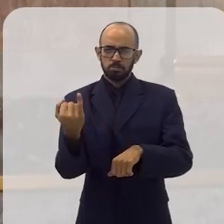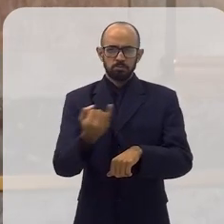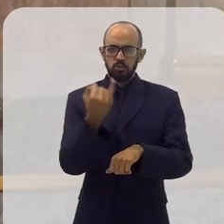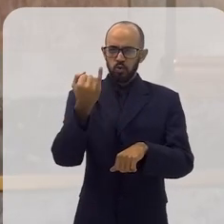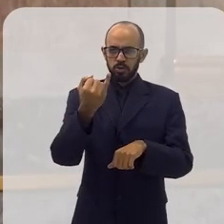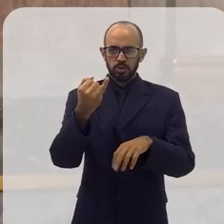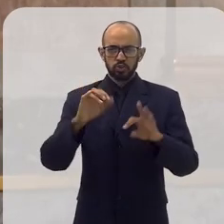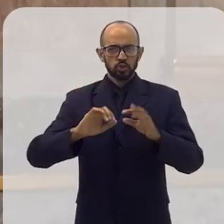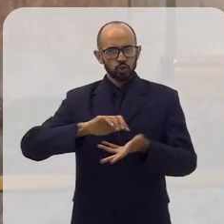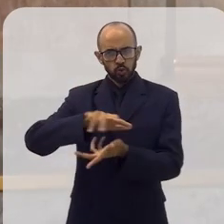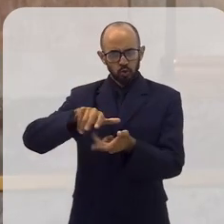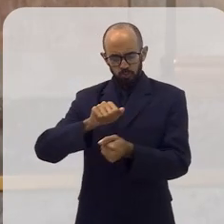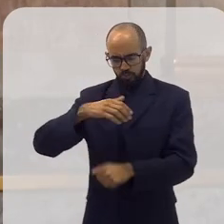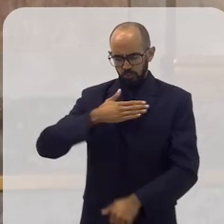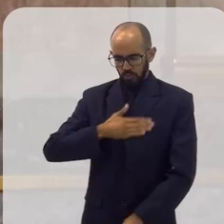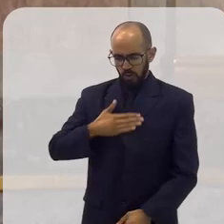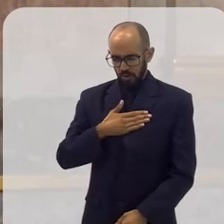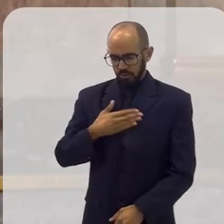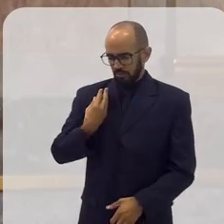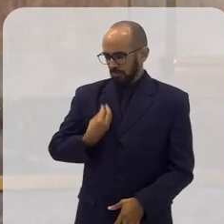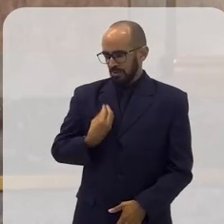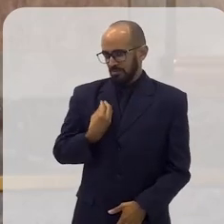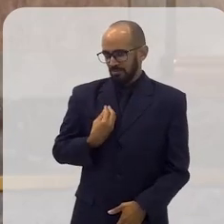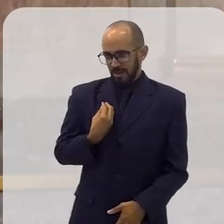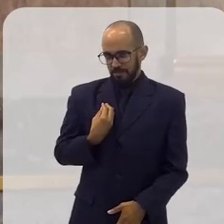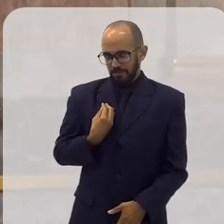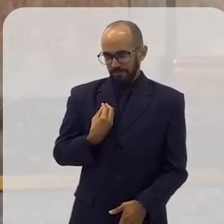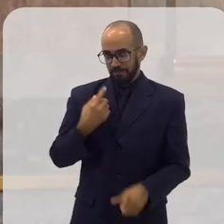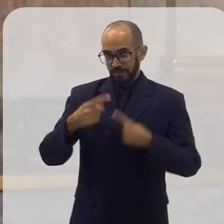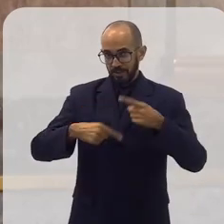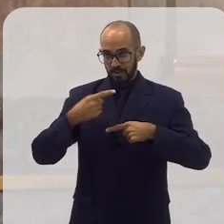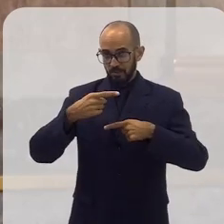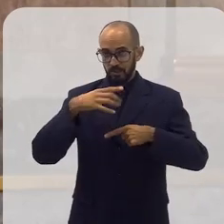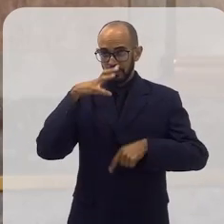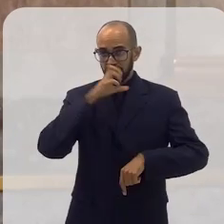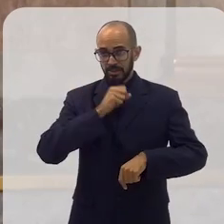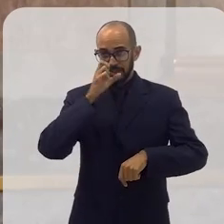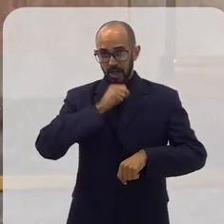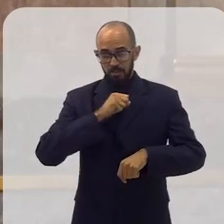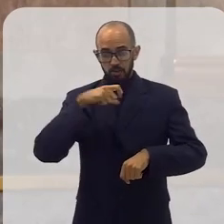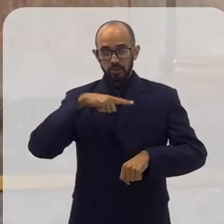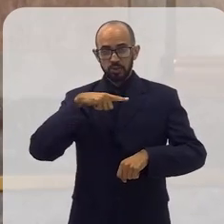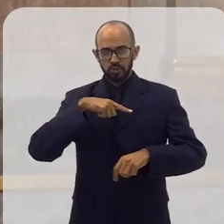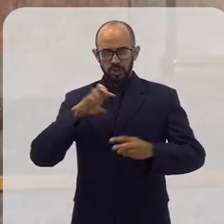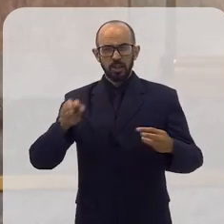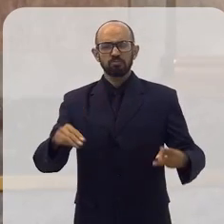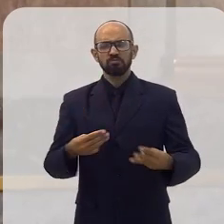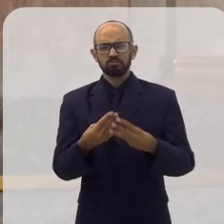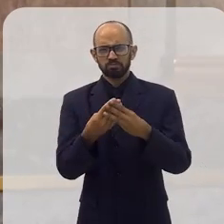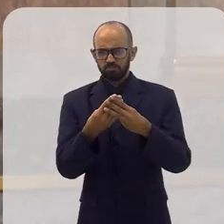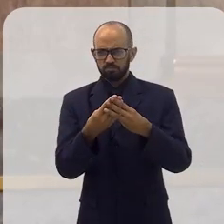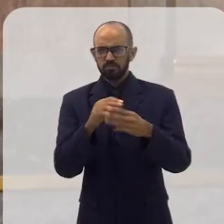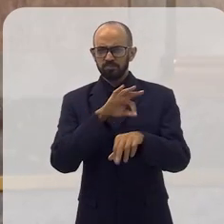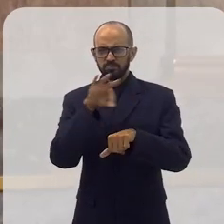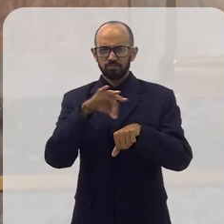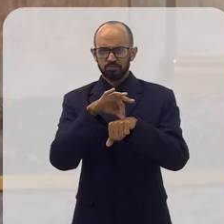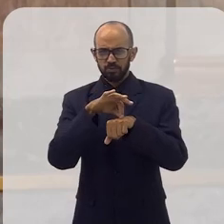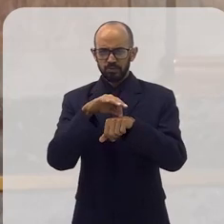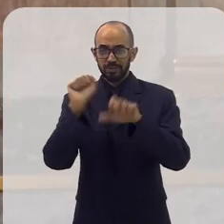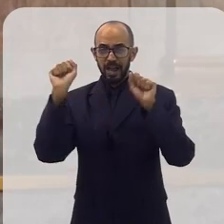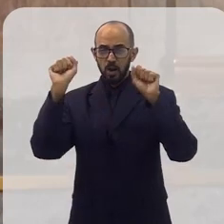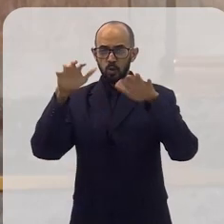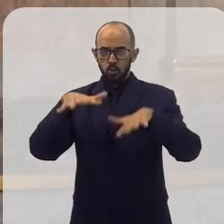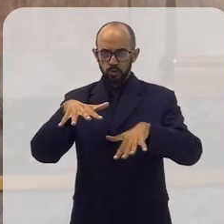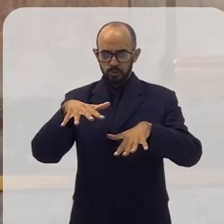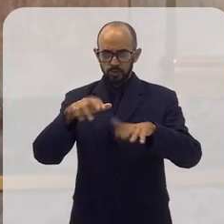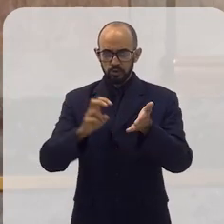importante e todo mundo gosta de participar. Até chegar ao sábado, temos a Divina Liturgia do Sábado da